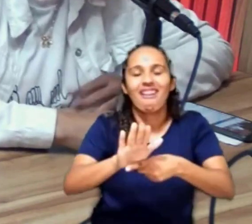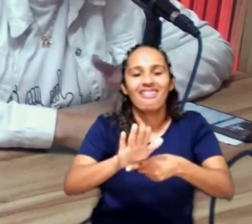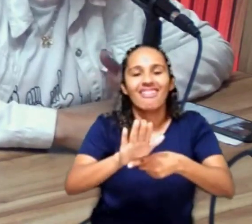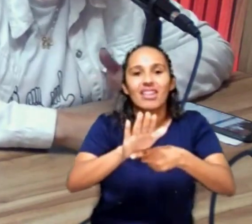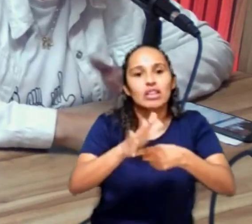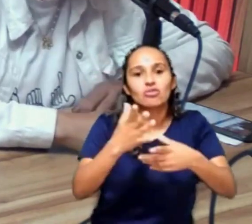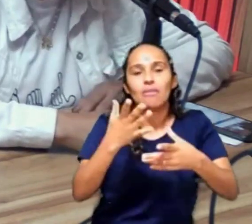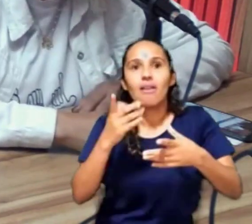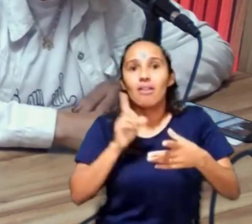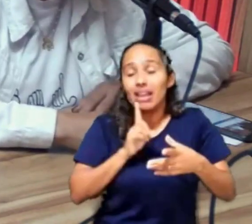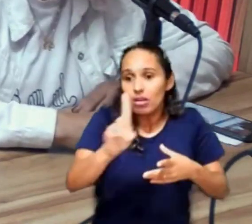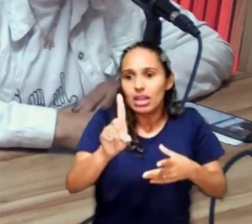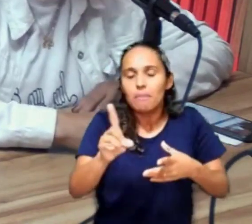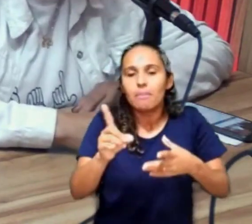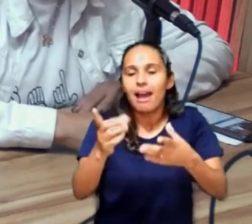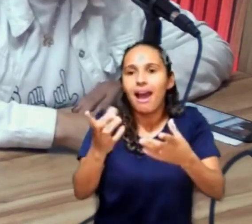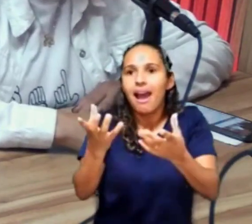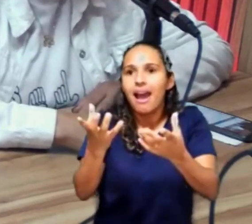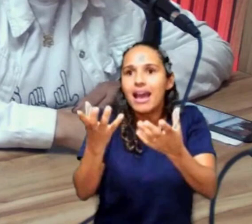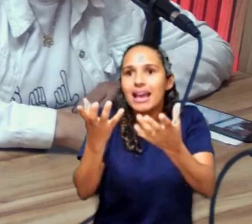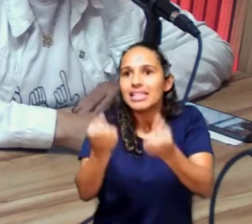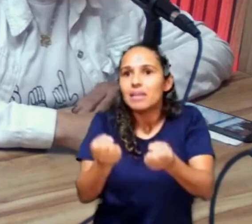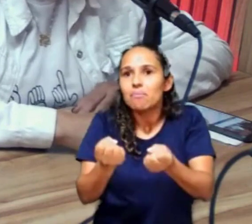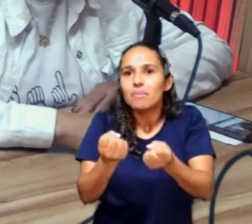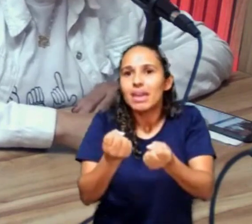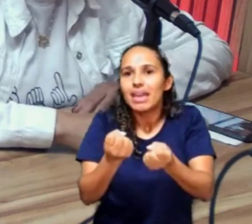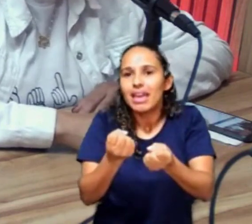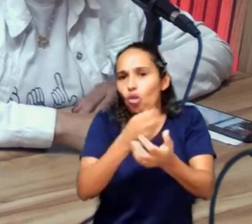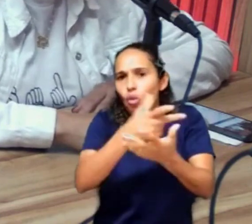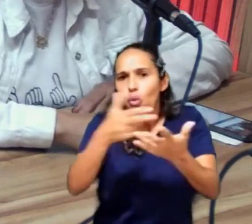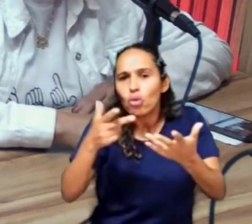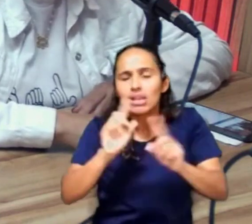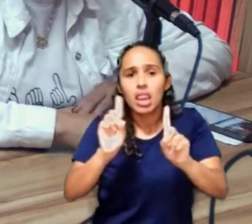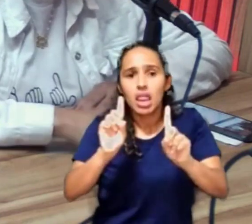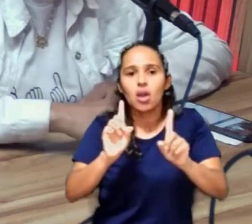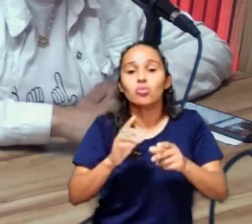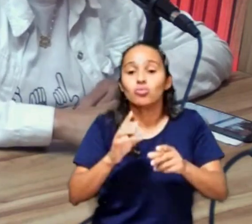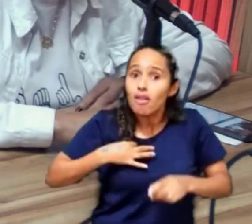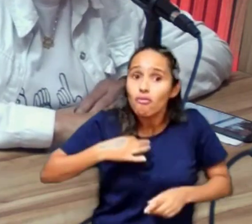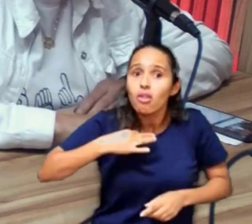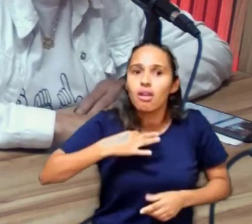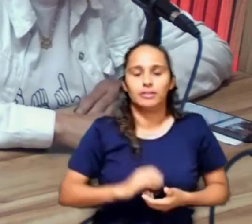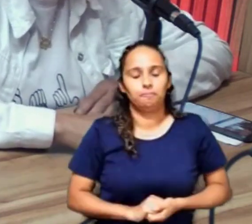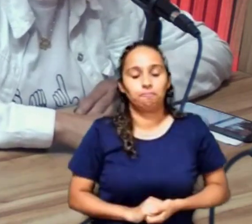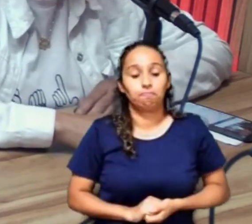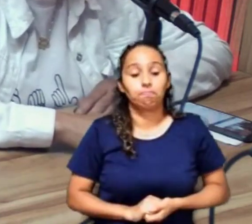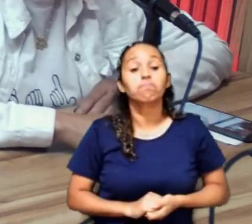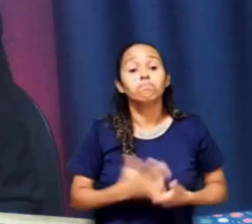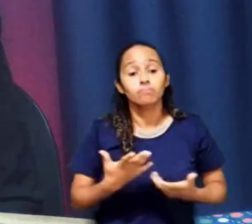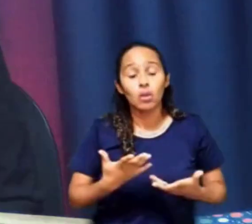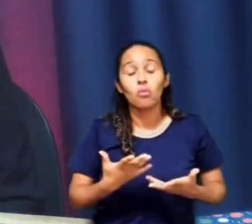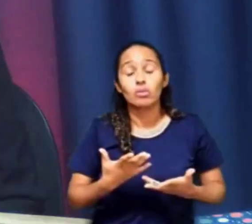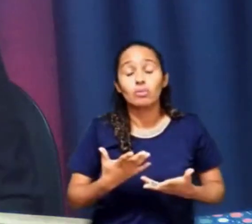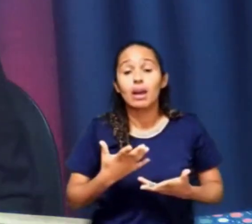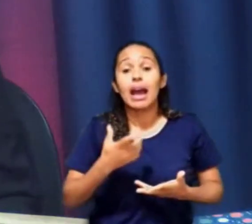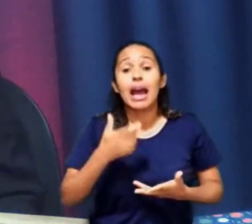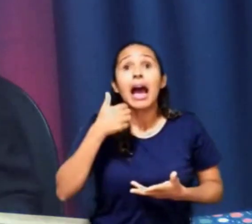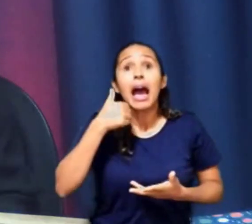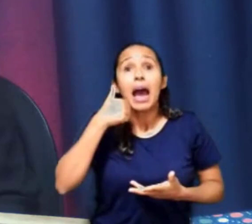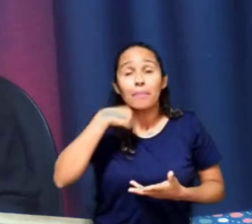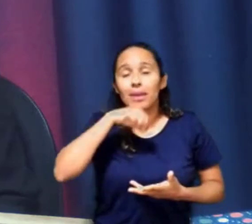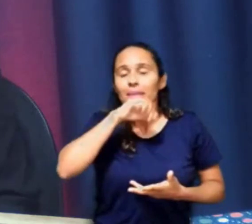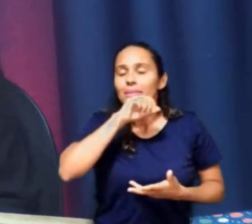tem dinheiro que paga. Assim, eu faço até uma colocação que minha mãe sempre ela pontuava. Meu irmão, por ser um missionário, ele iniciou